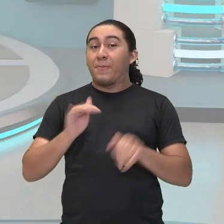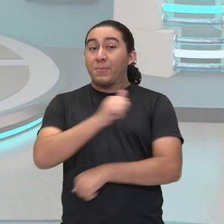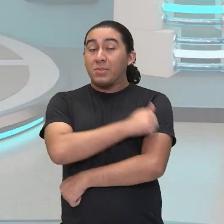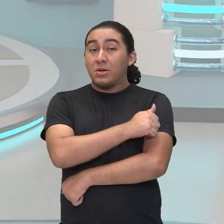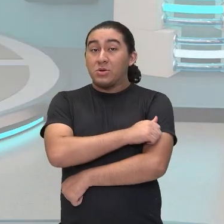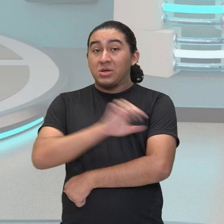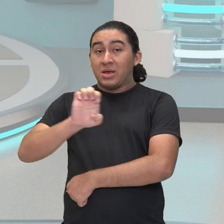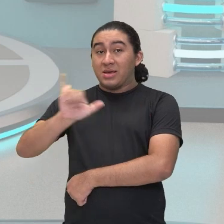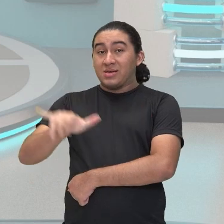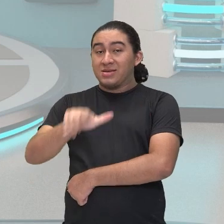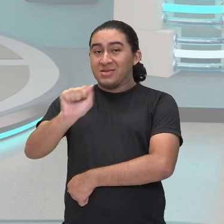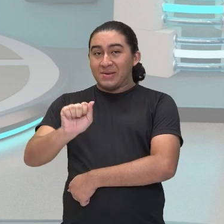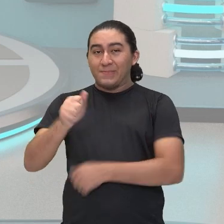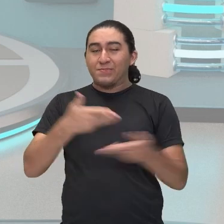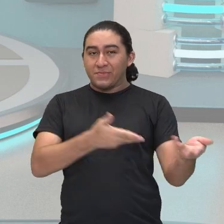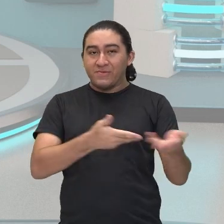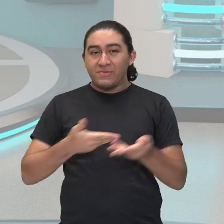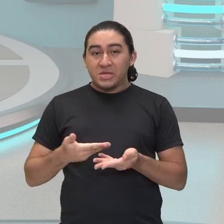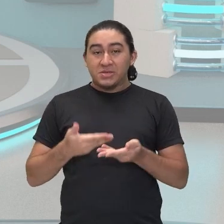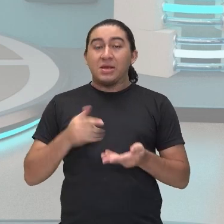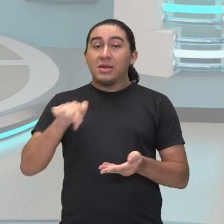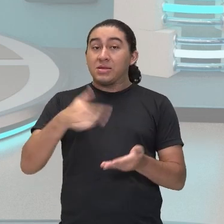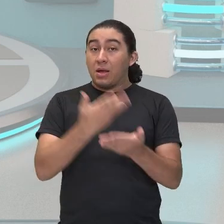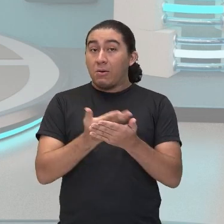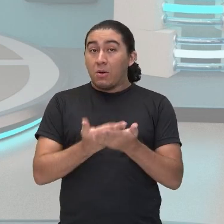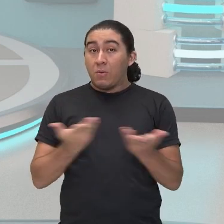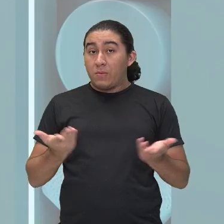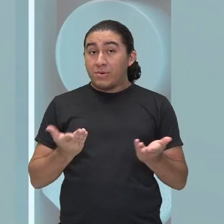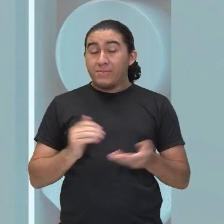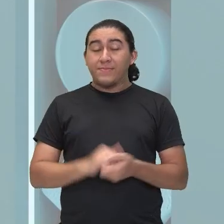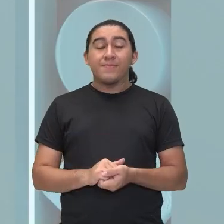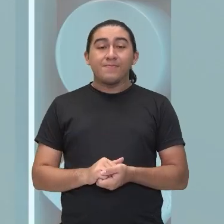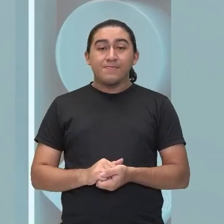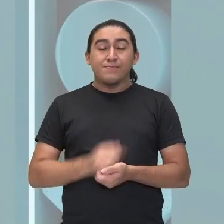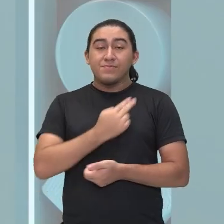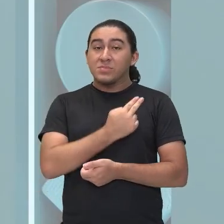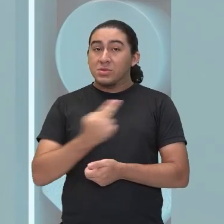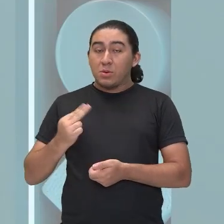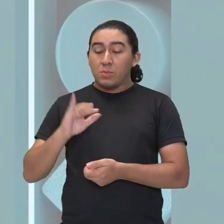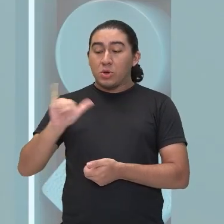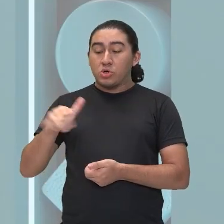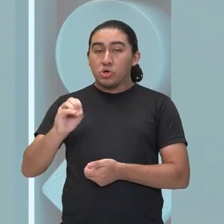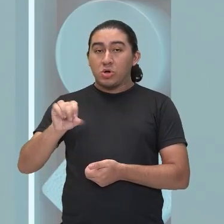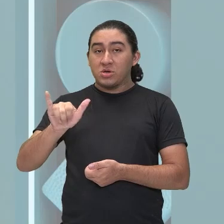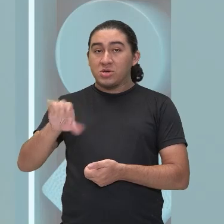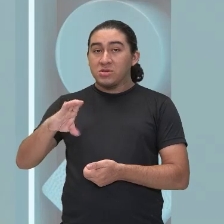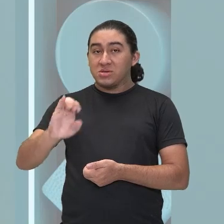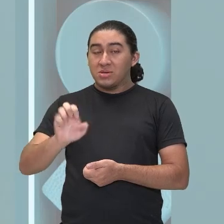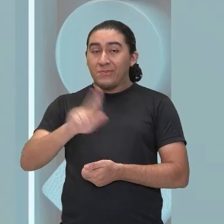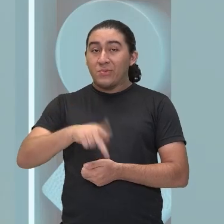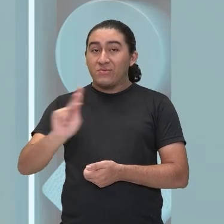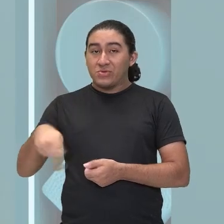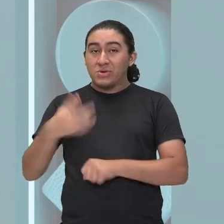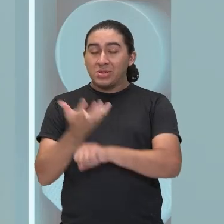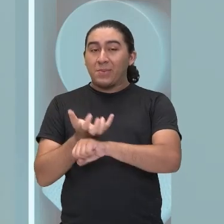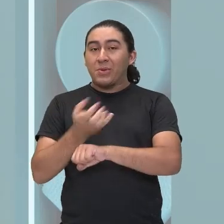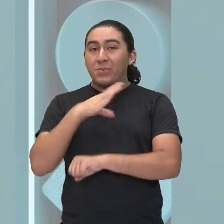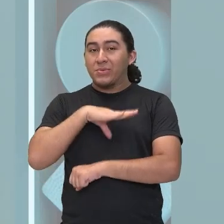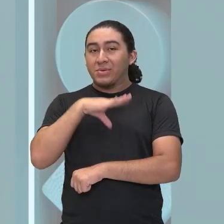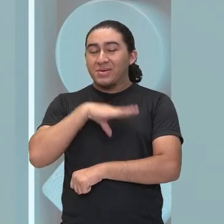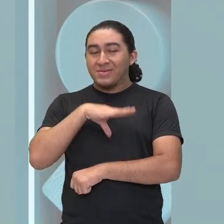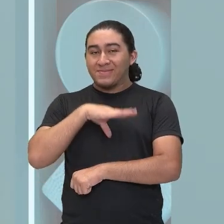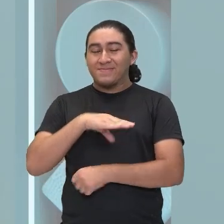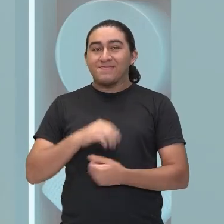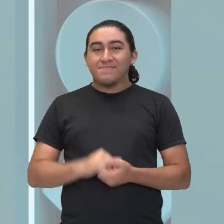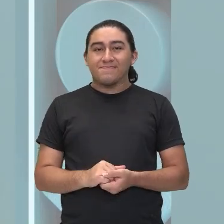estudantes da EJA, bem-vindos a esta aula! Eu sou a professora Joyce Martins, do componente curricular